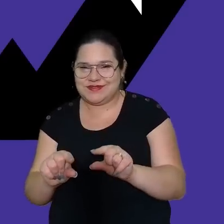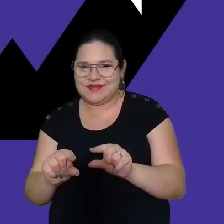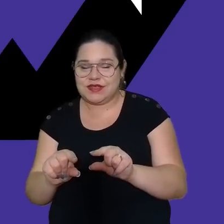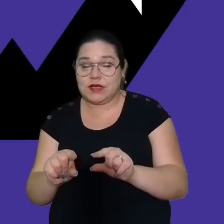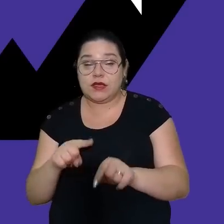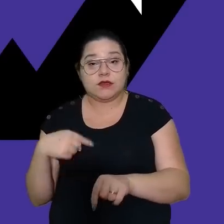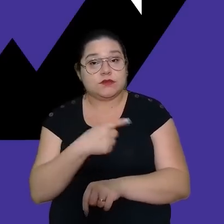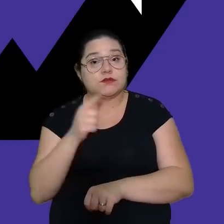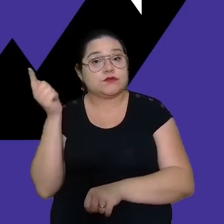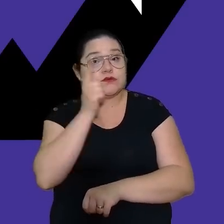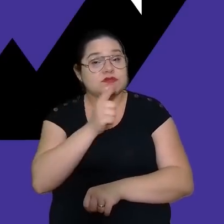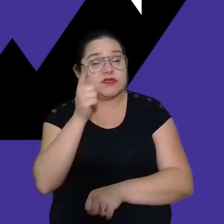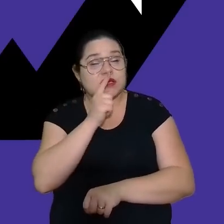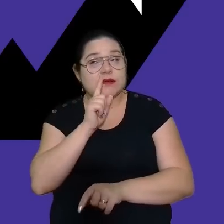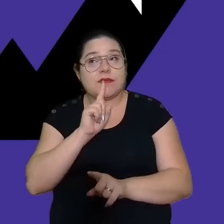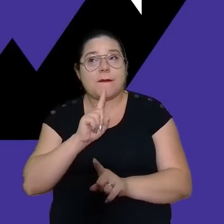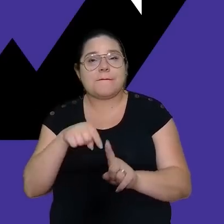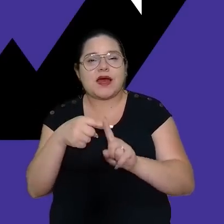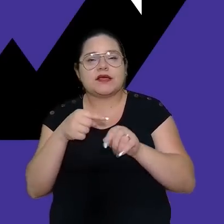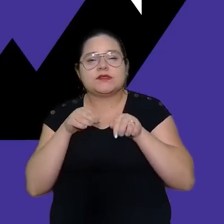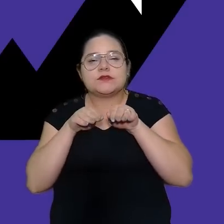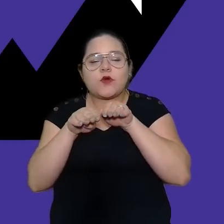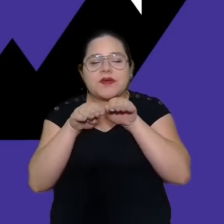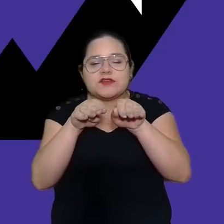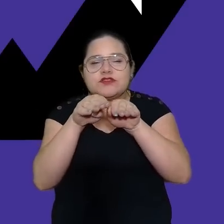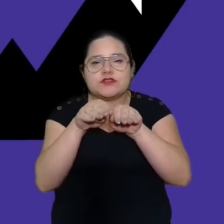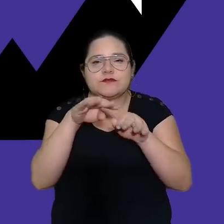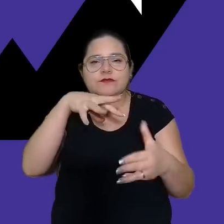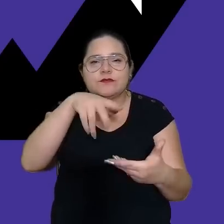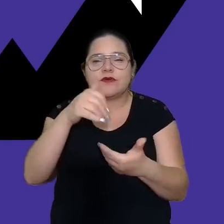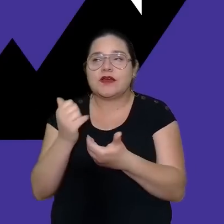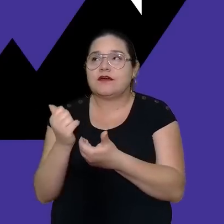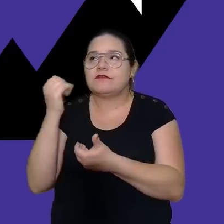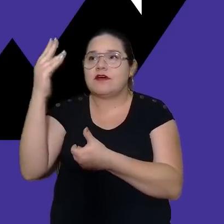nos tornar mais competitivos internacionalmente.